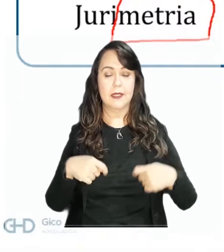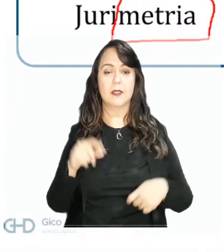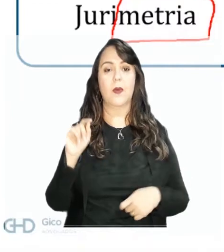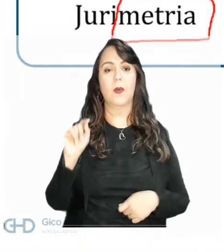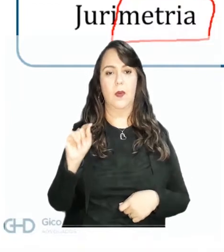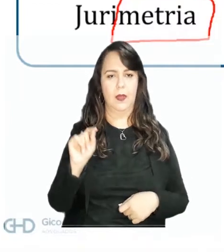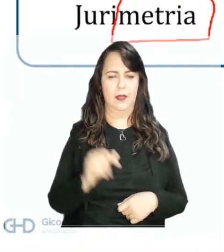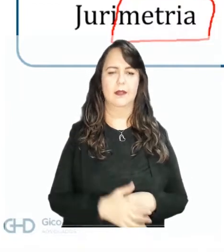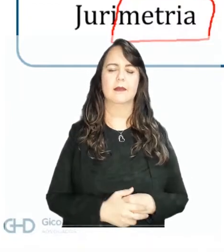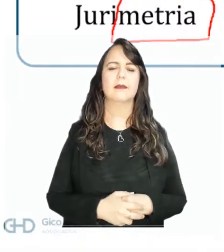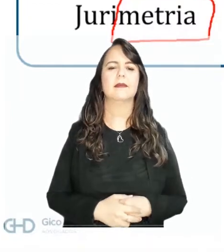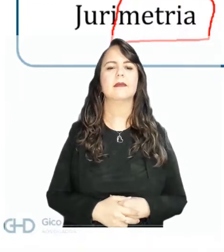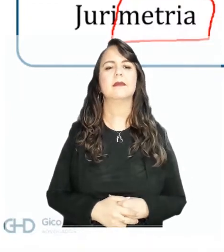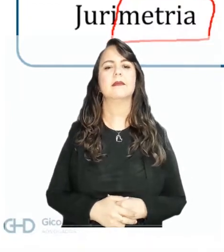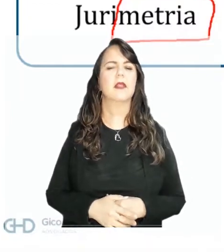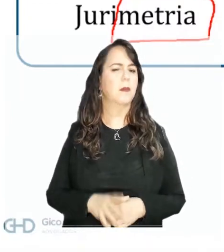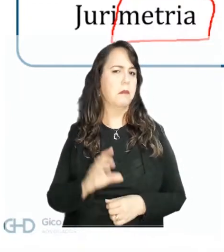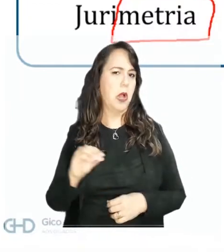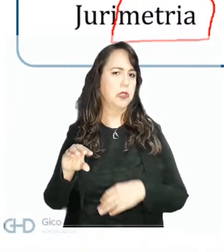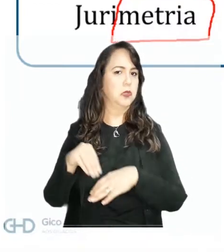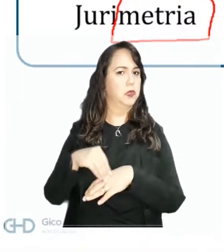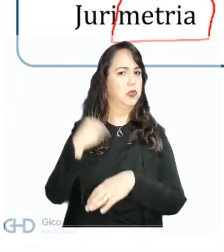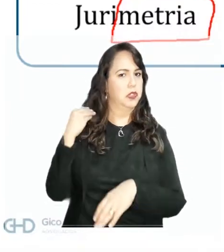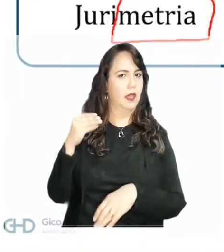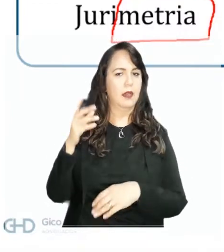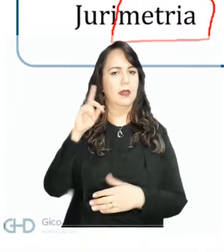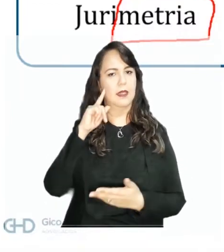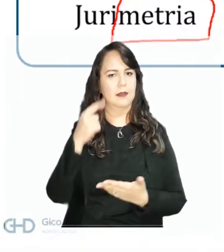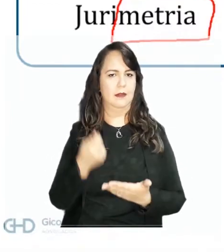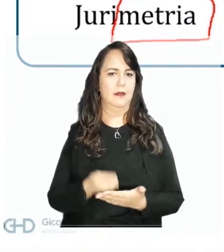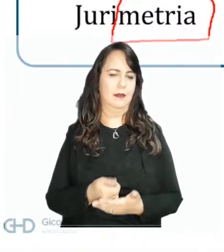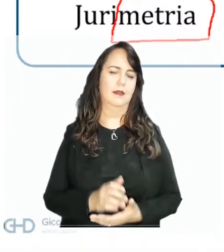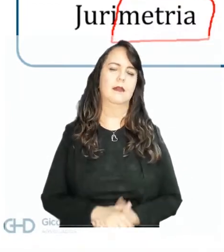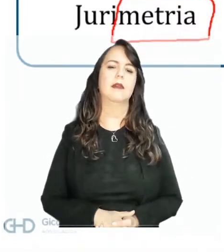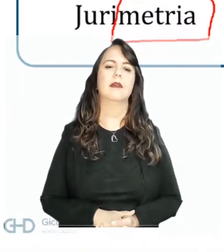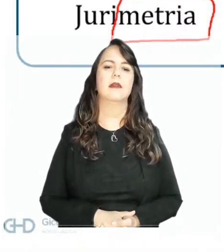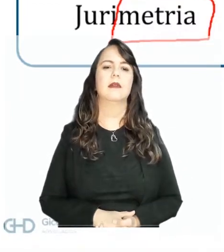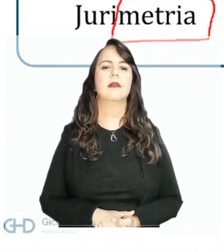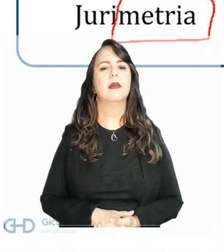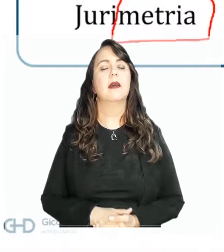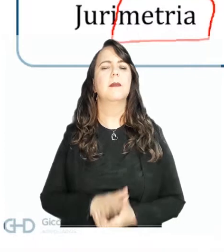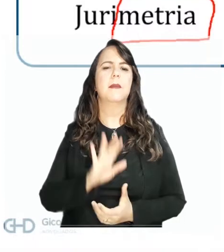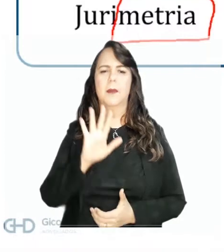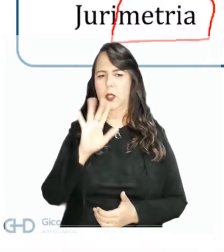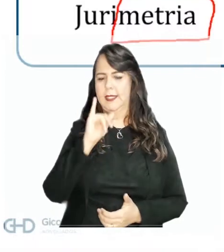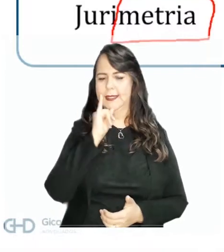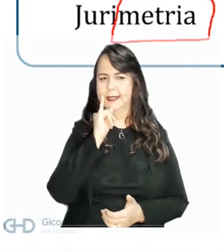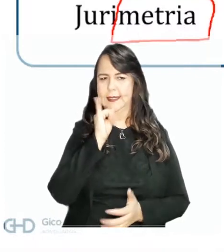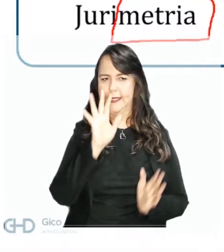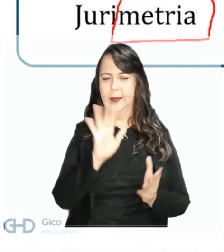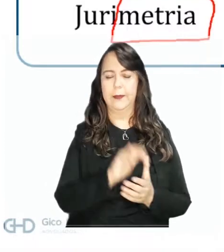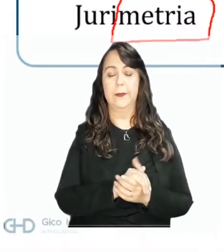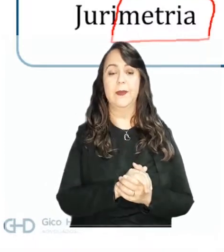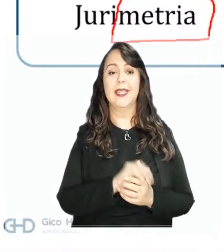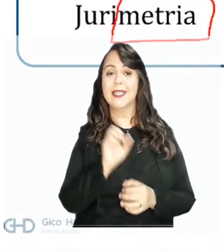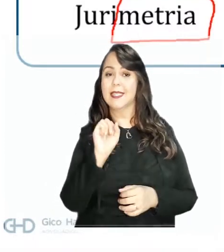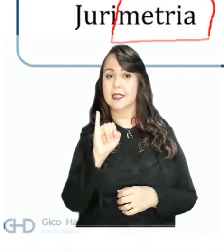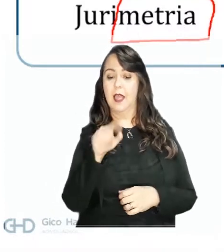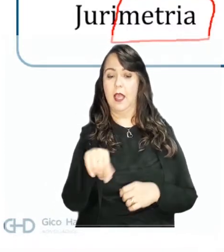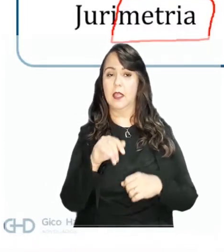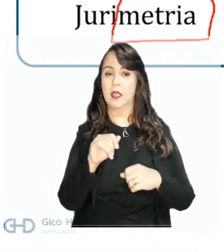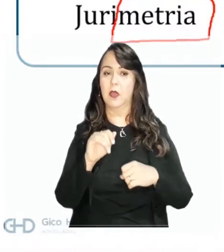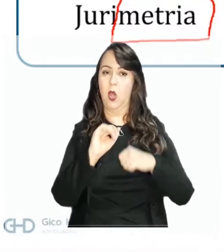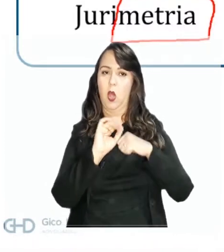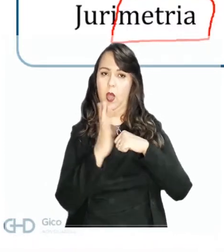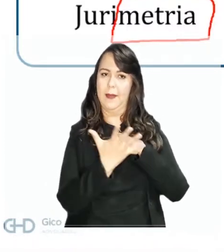Por exemplo, suponha que logo no começo da pandemia eu tivesse todo um sistema de inteligência artificial baseado em